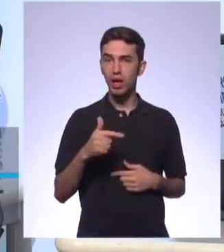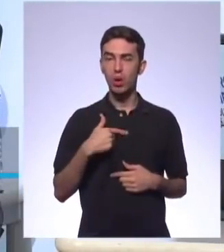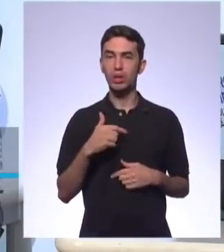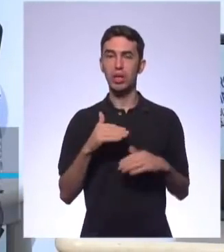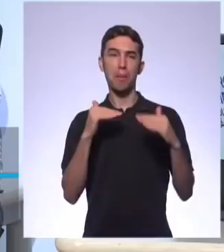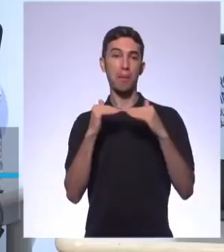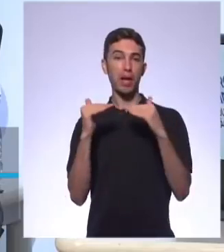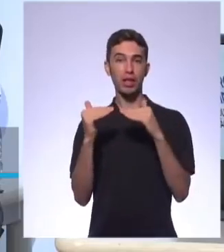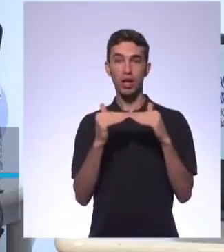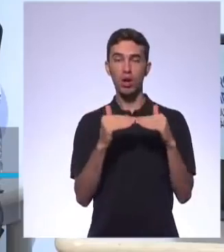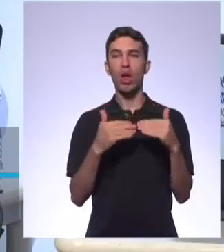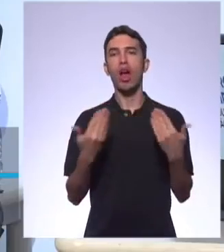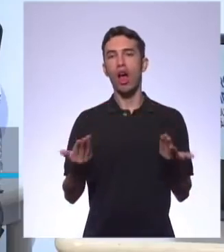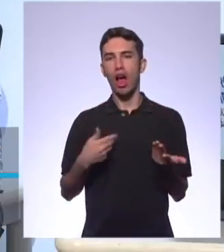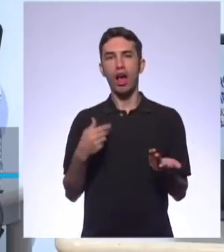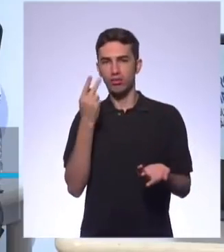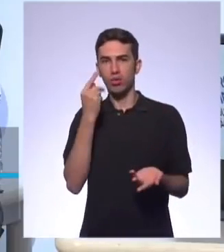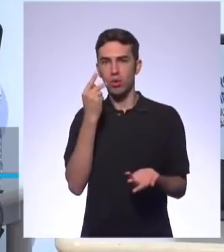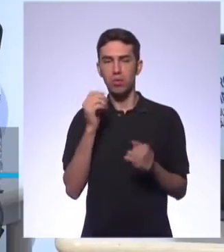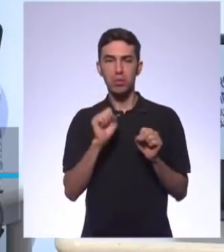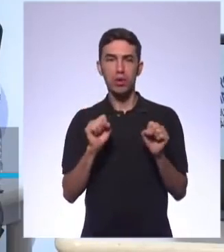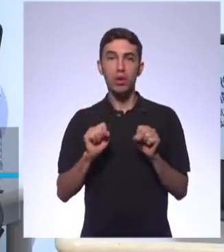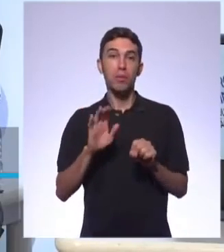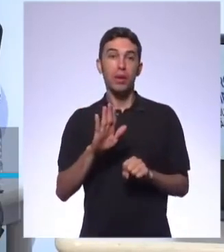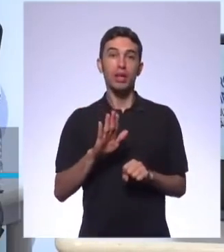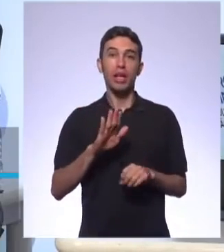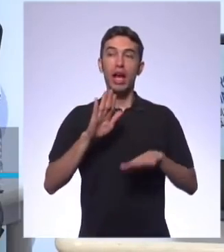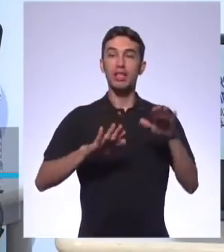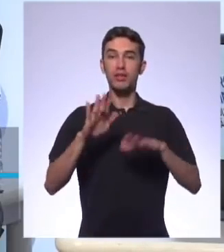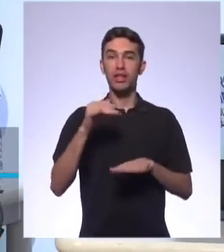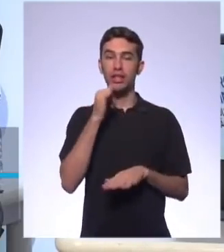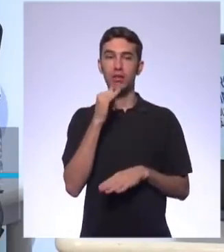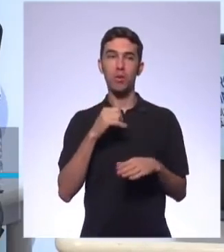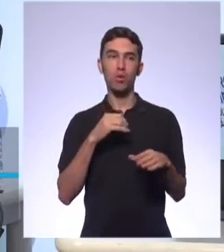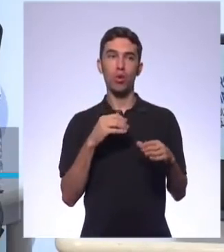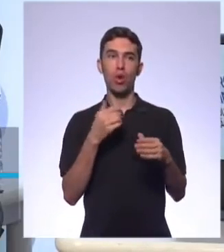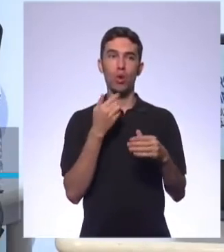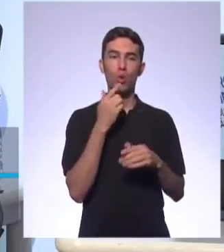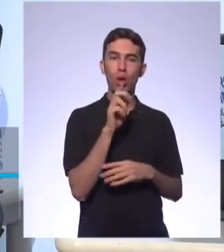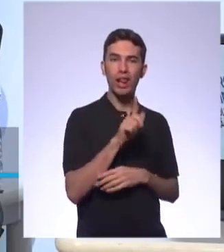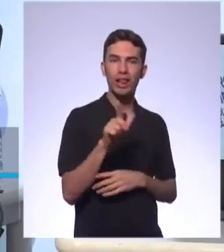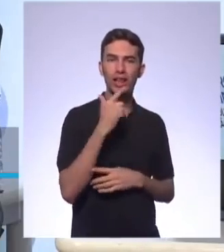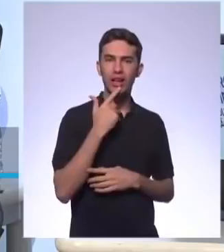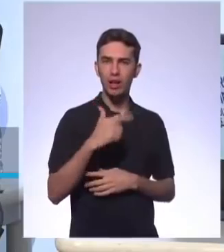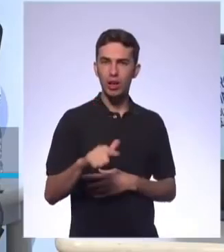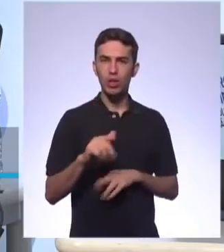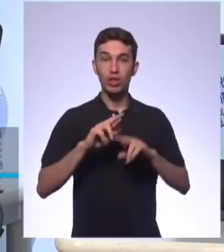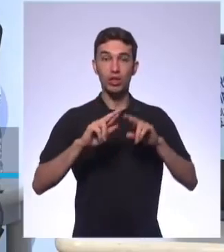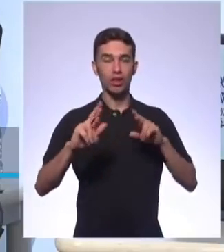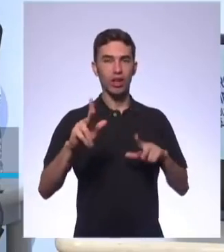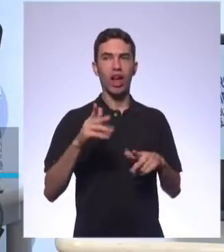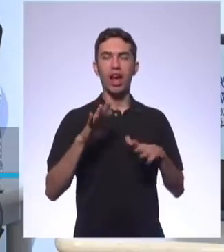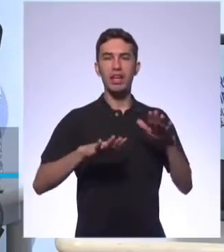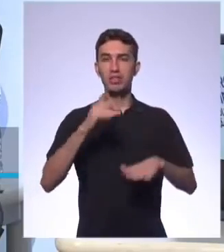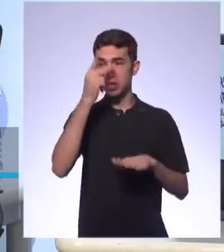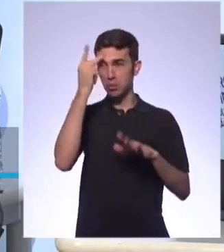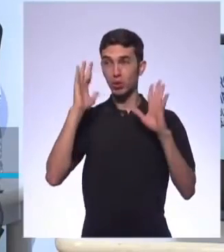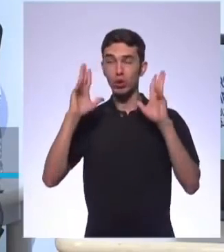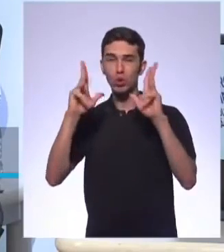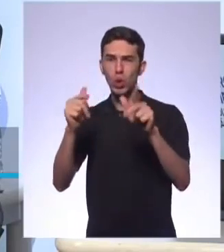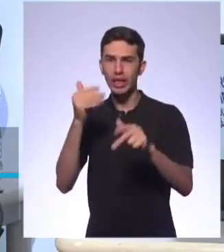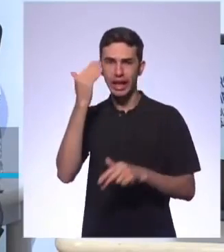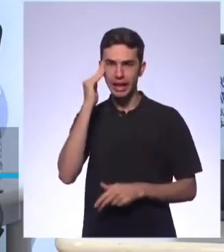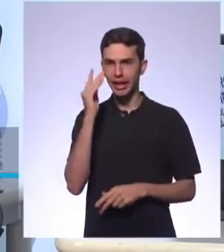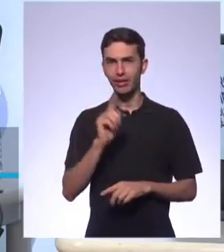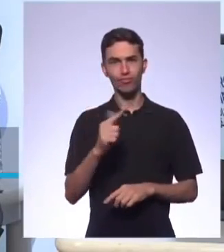de vocabulários, aí, de repente, nem todos podem entender o que eu quero dizer, certo? Então, bora lá começar a aula aí.